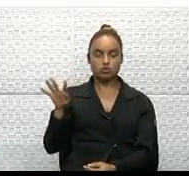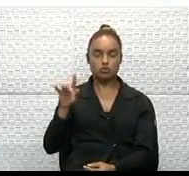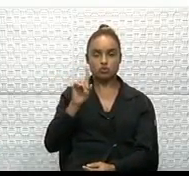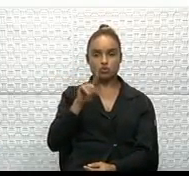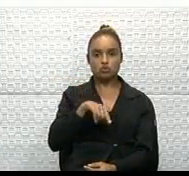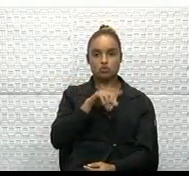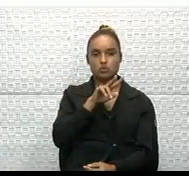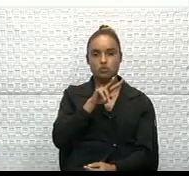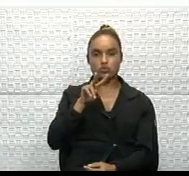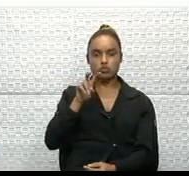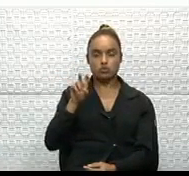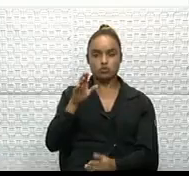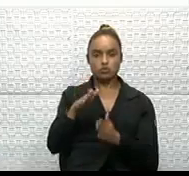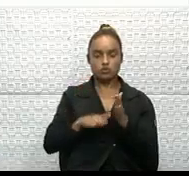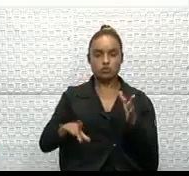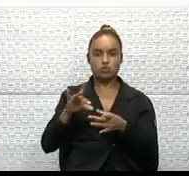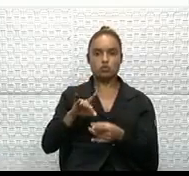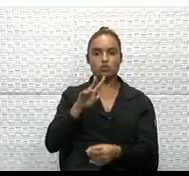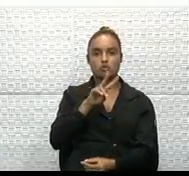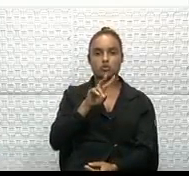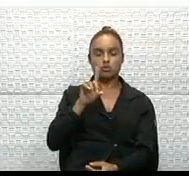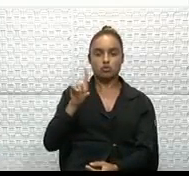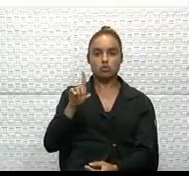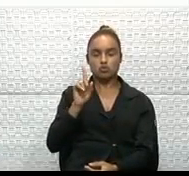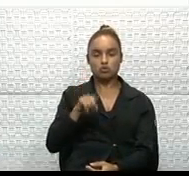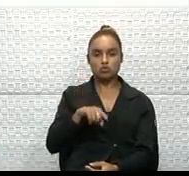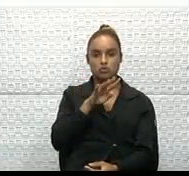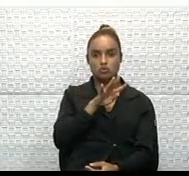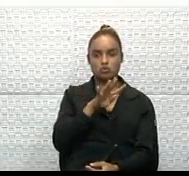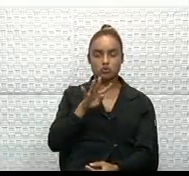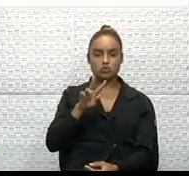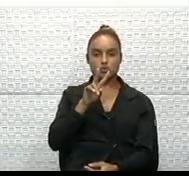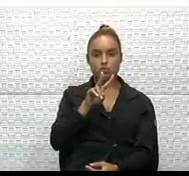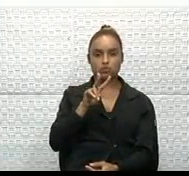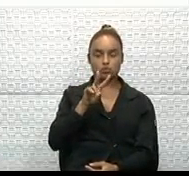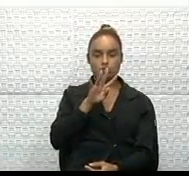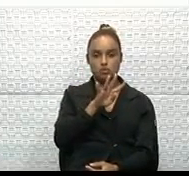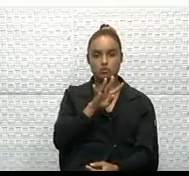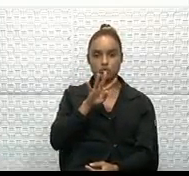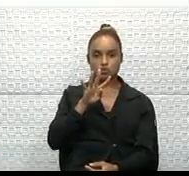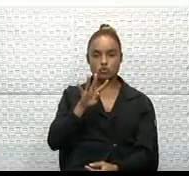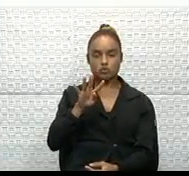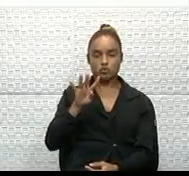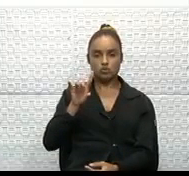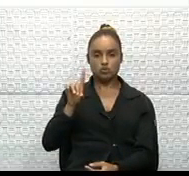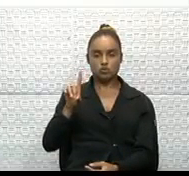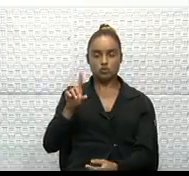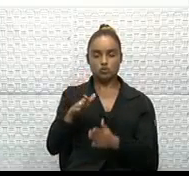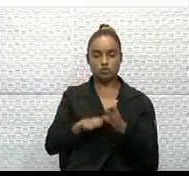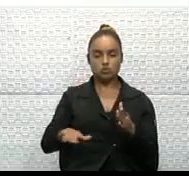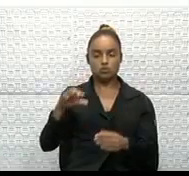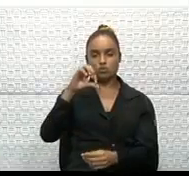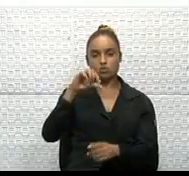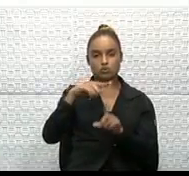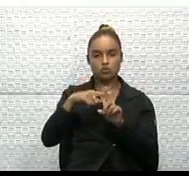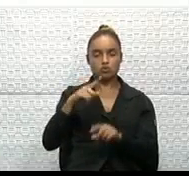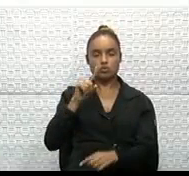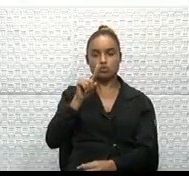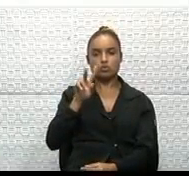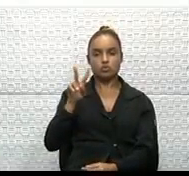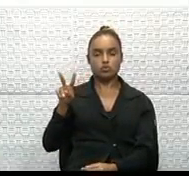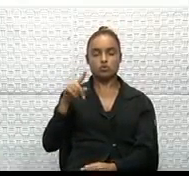quadrado, 225. 21 ao quadrado, 441. Entre parênteses, a soma, 9 mais 12